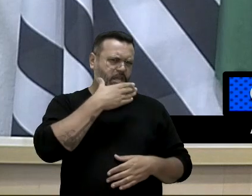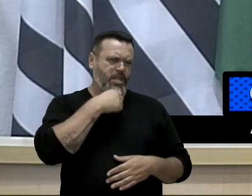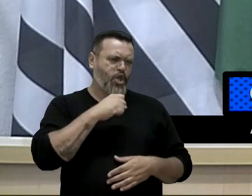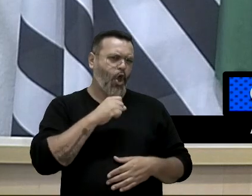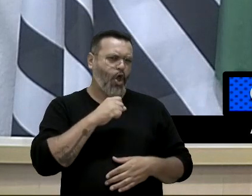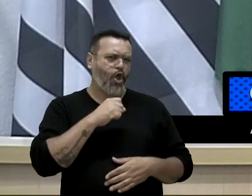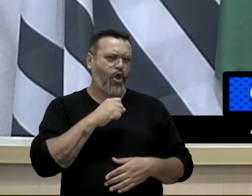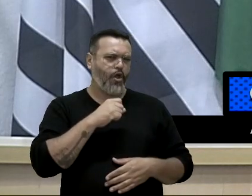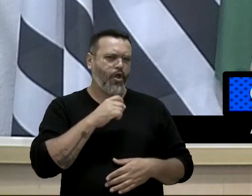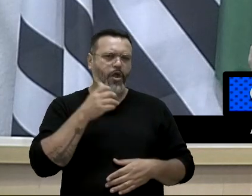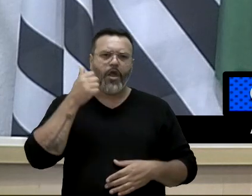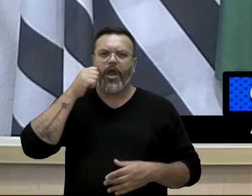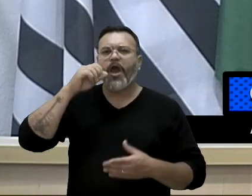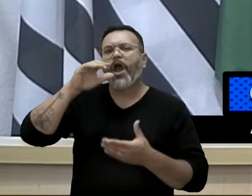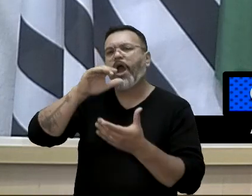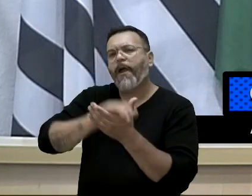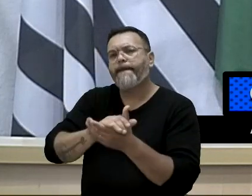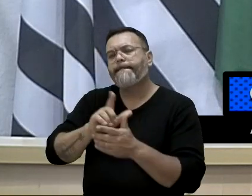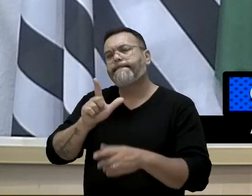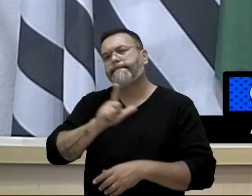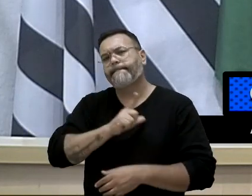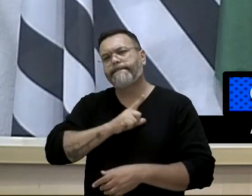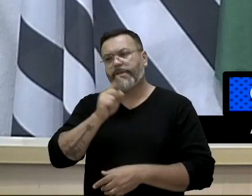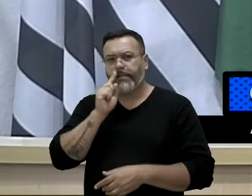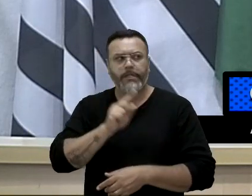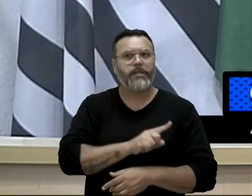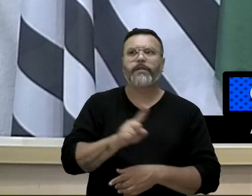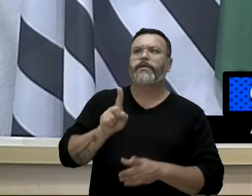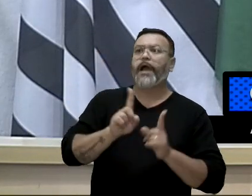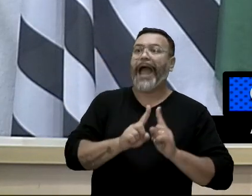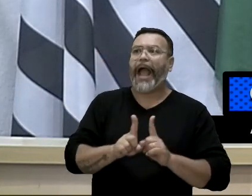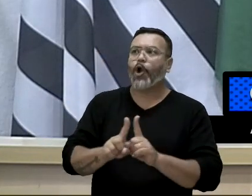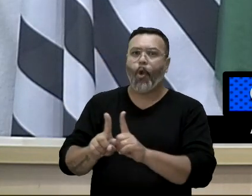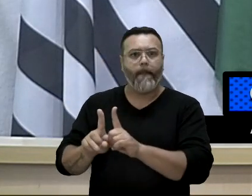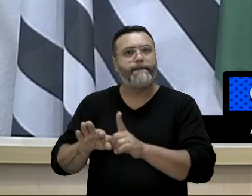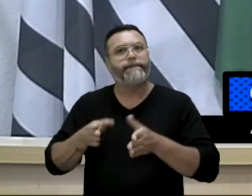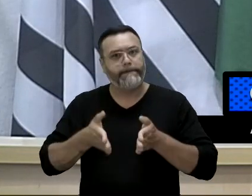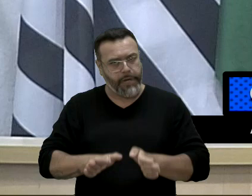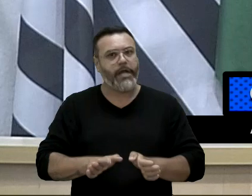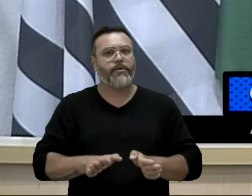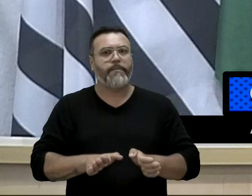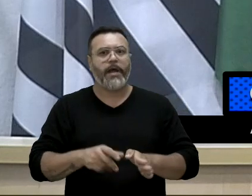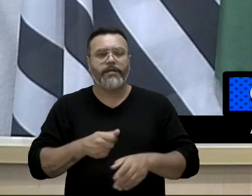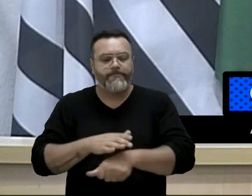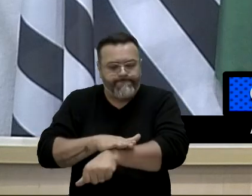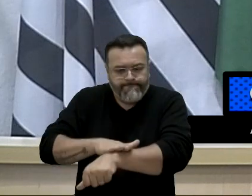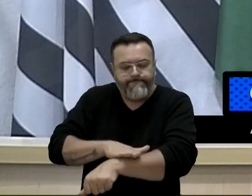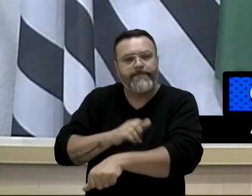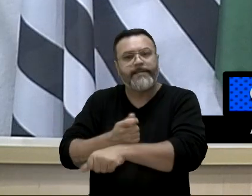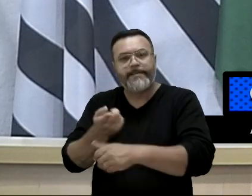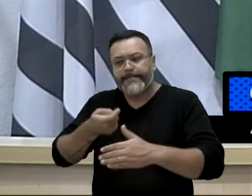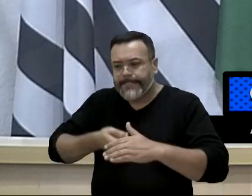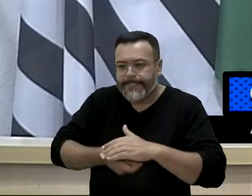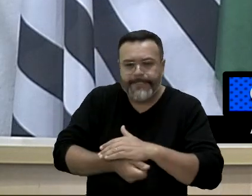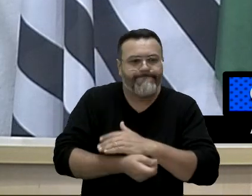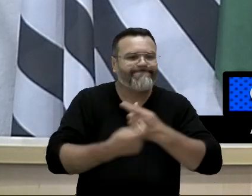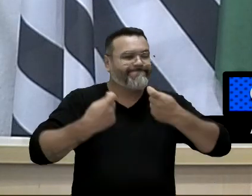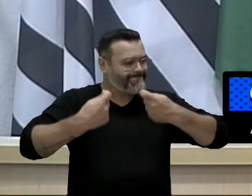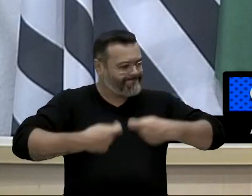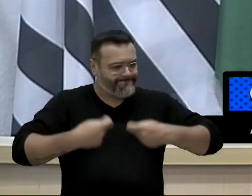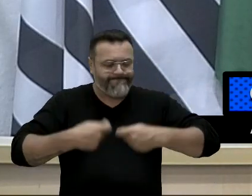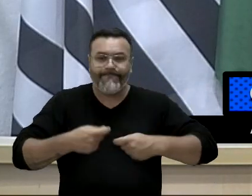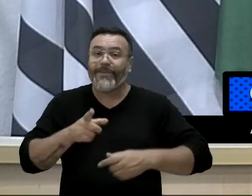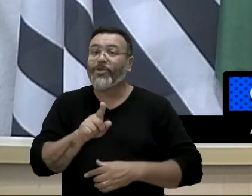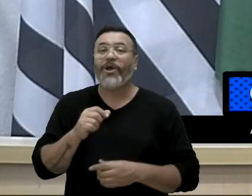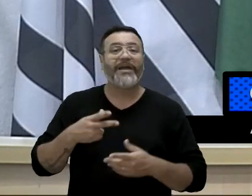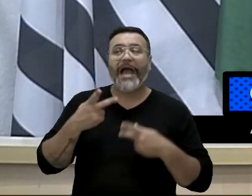um parto, têm que ir lá e ver o que as mulheres passam para poder sentir na pele e ver a necessidade do investimento. Nós estamos falando de